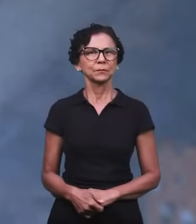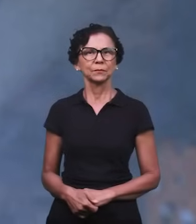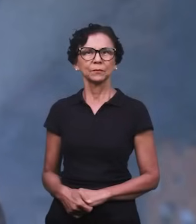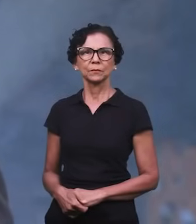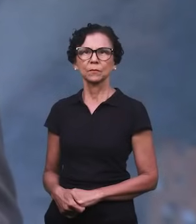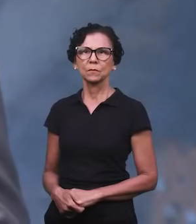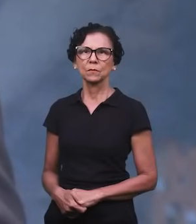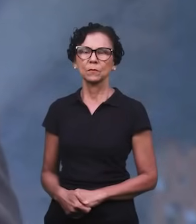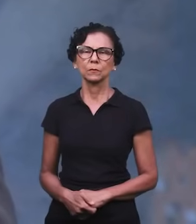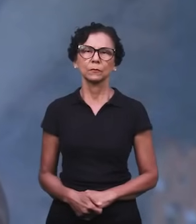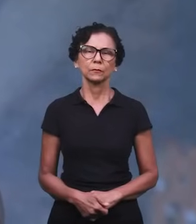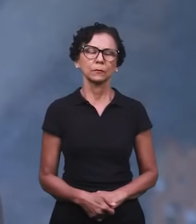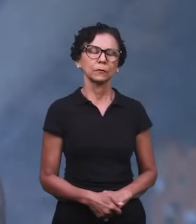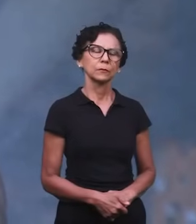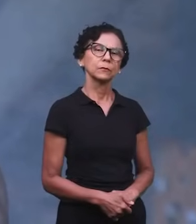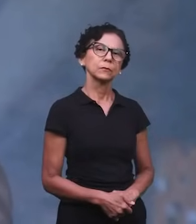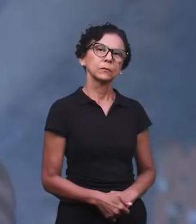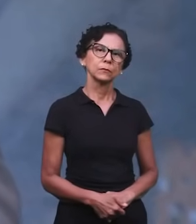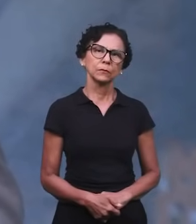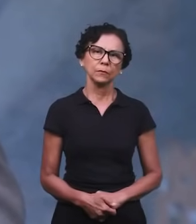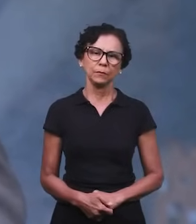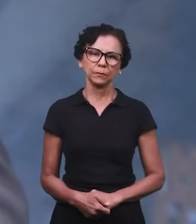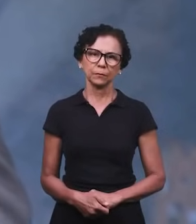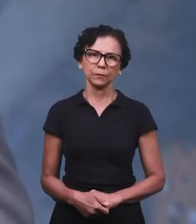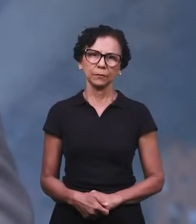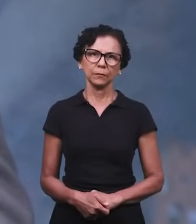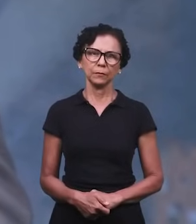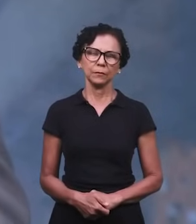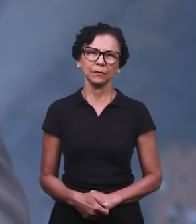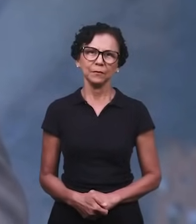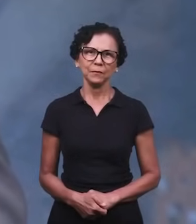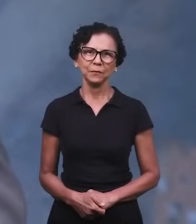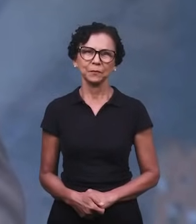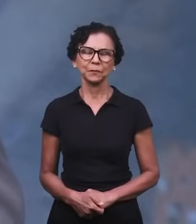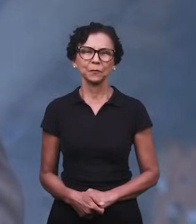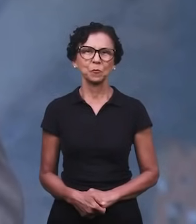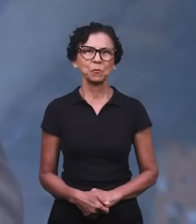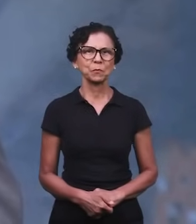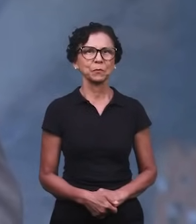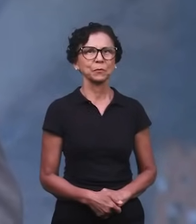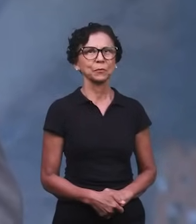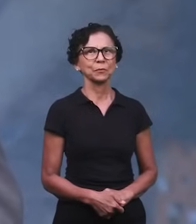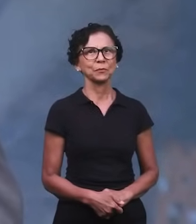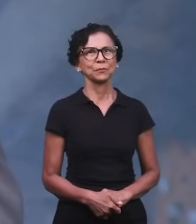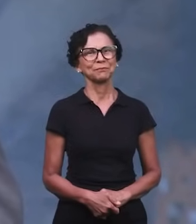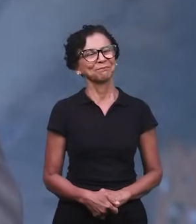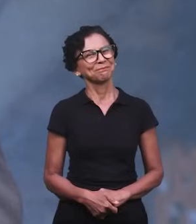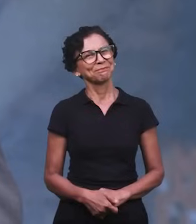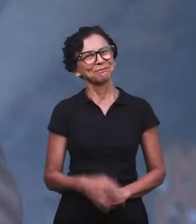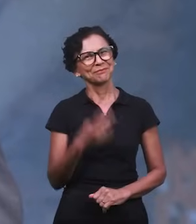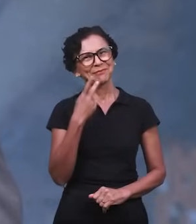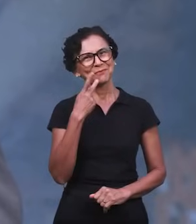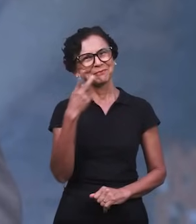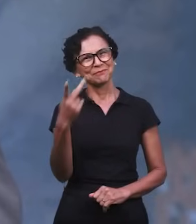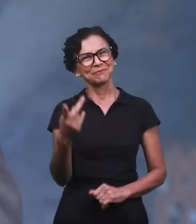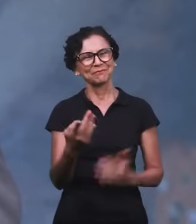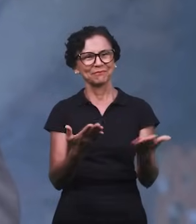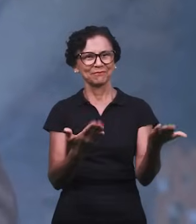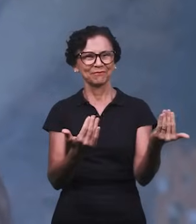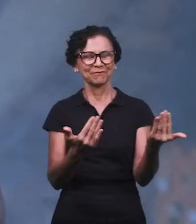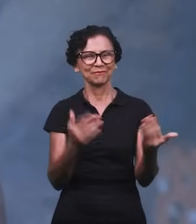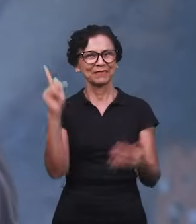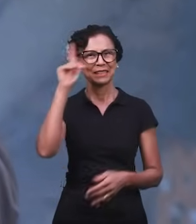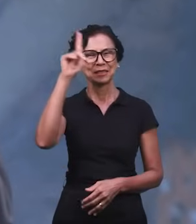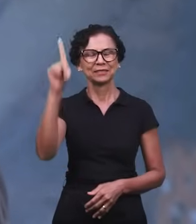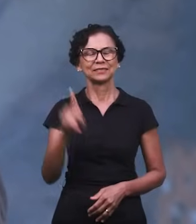Fala, jovem! A paz do Senhor Jesus! Estamos começando mais uma edição do programa Os Dias da Minha Mocidade.